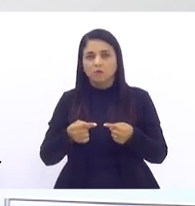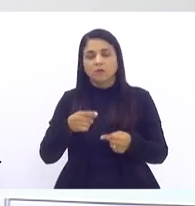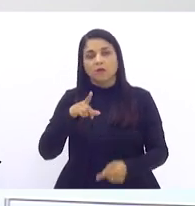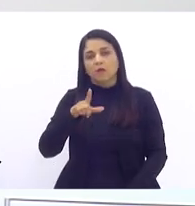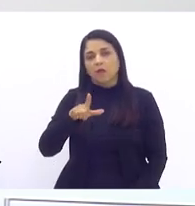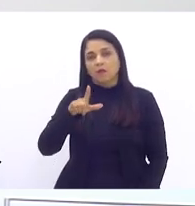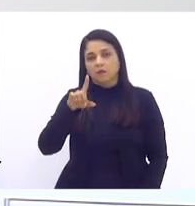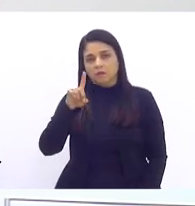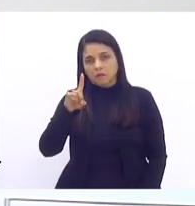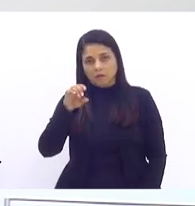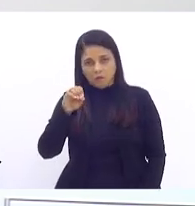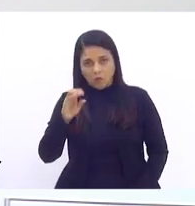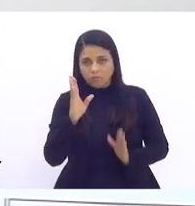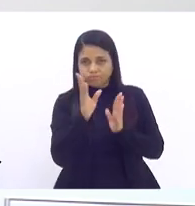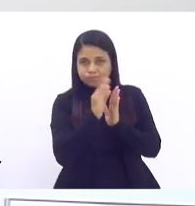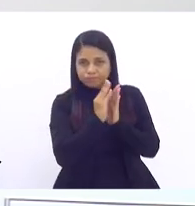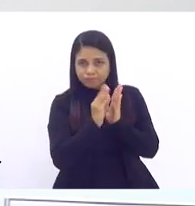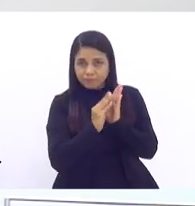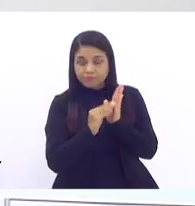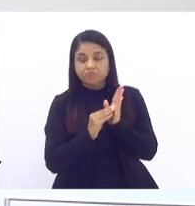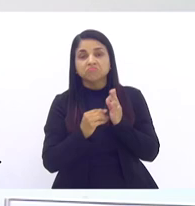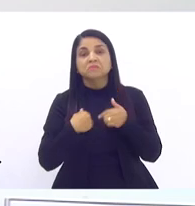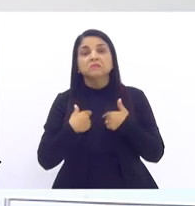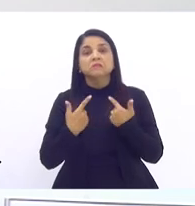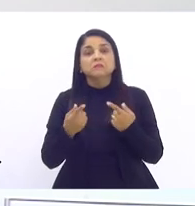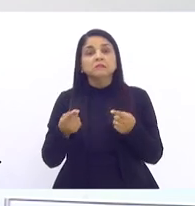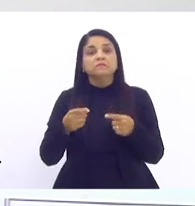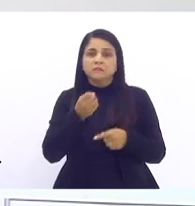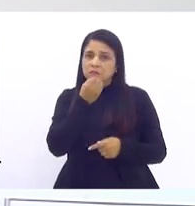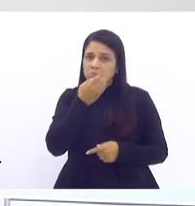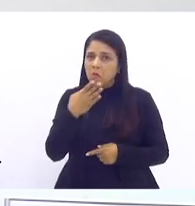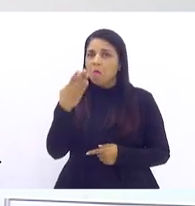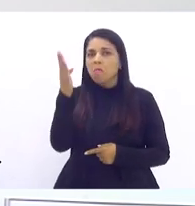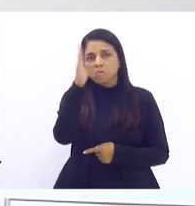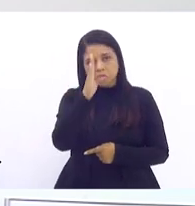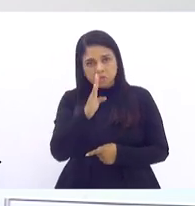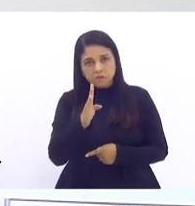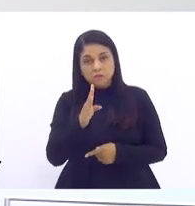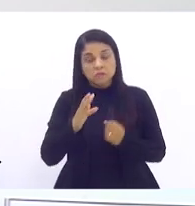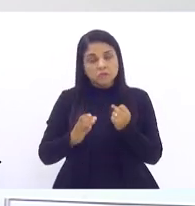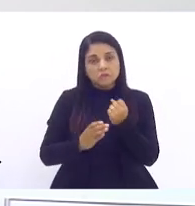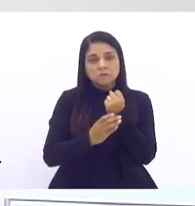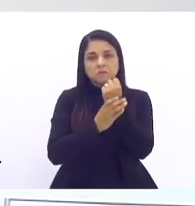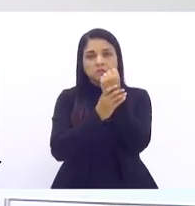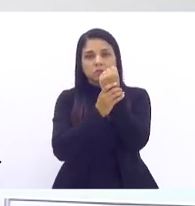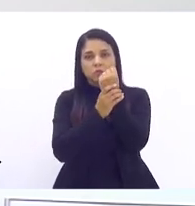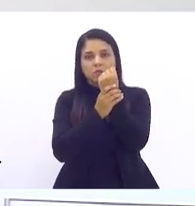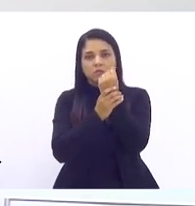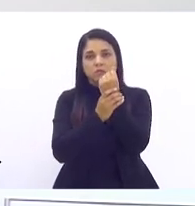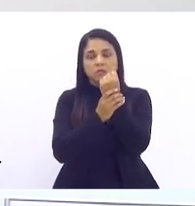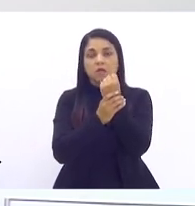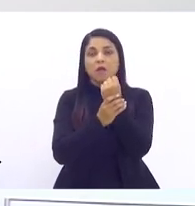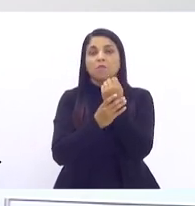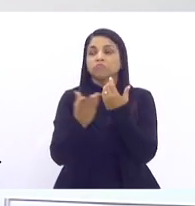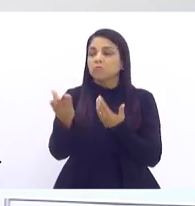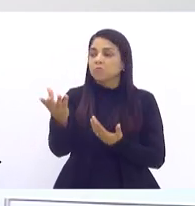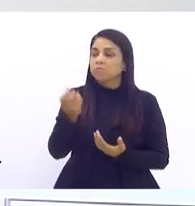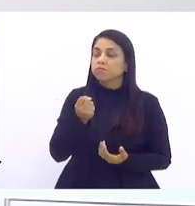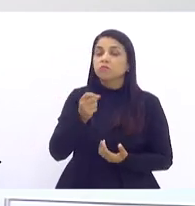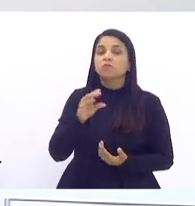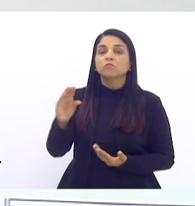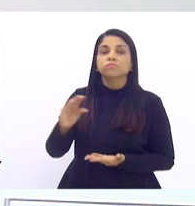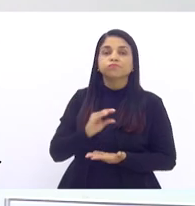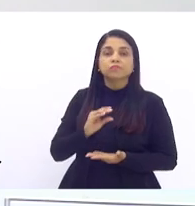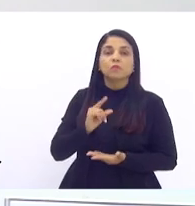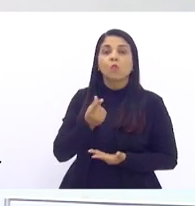LDO e acredito eu que ela vai ser boa para o Brasil se a gente tiver segurança de quanto vai receber por exemplo Qual é a ideia